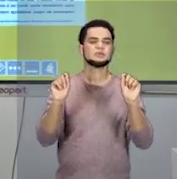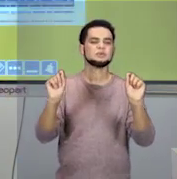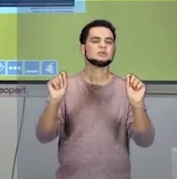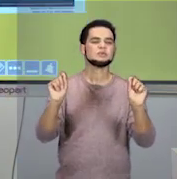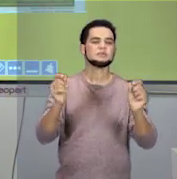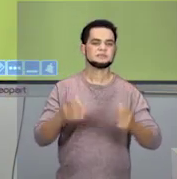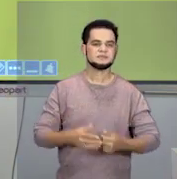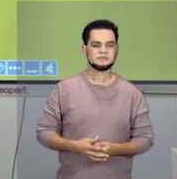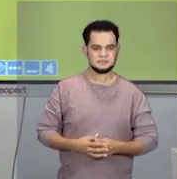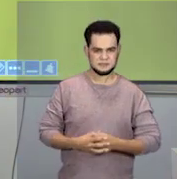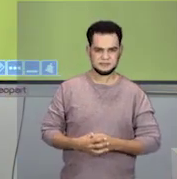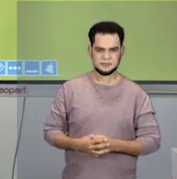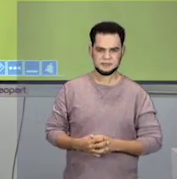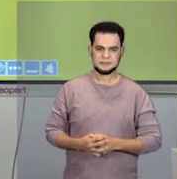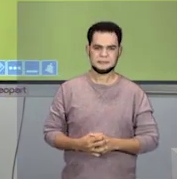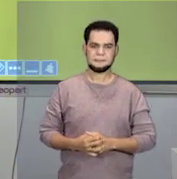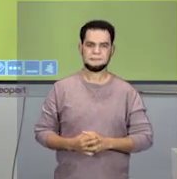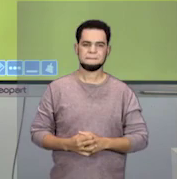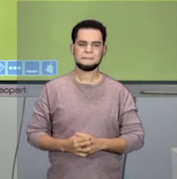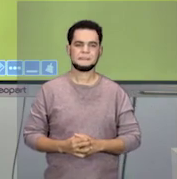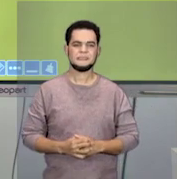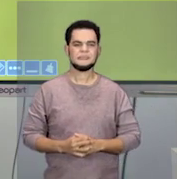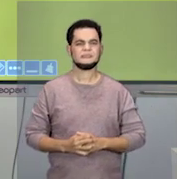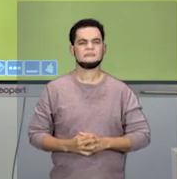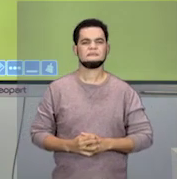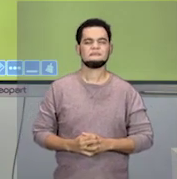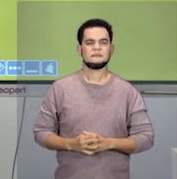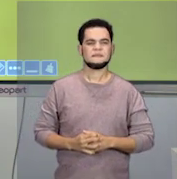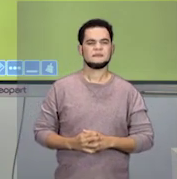texto. E aí,